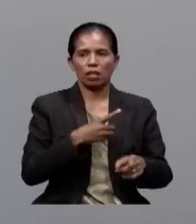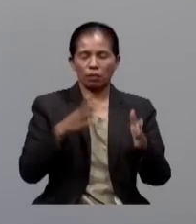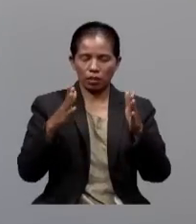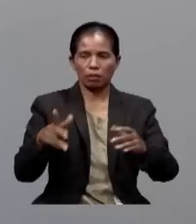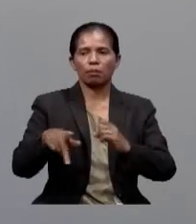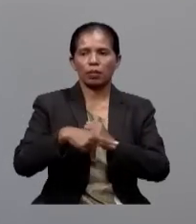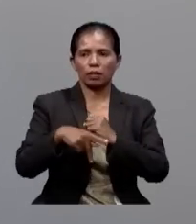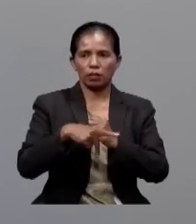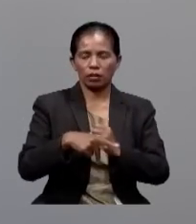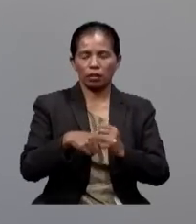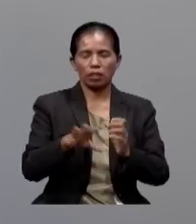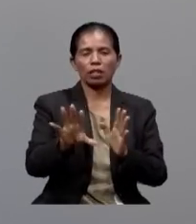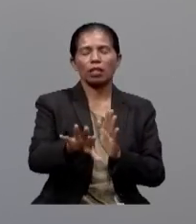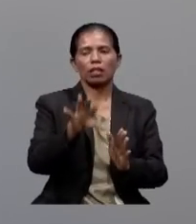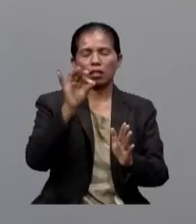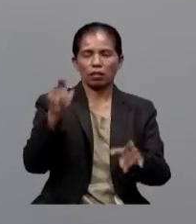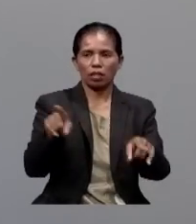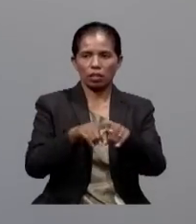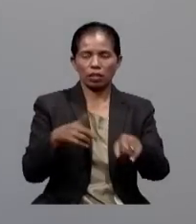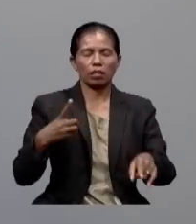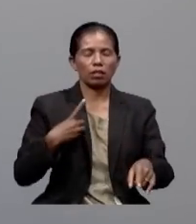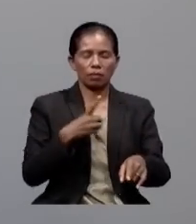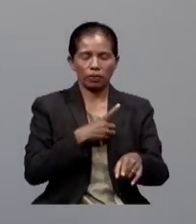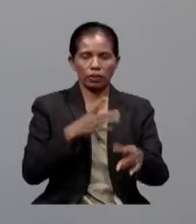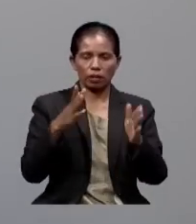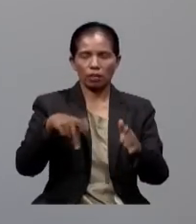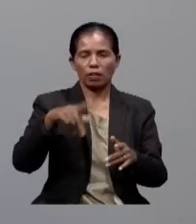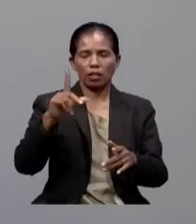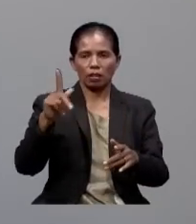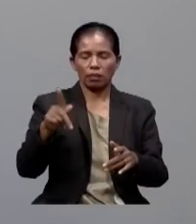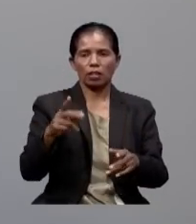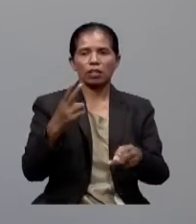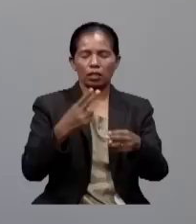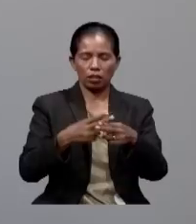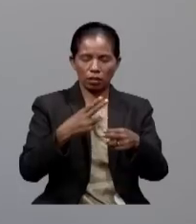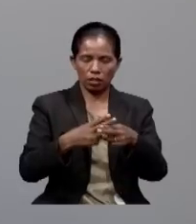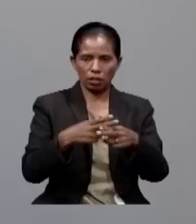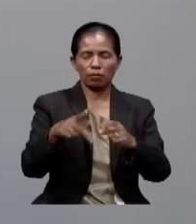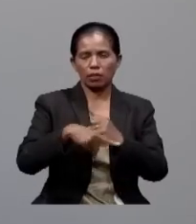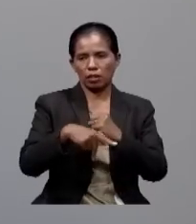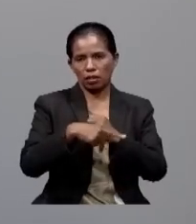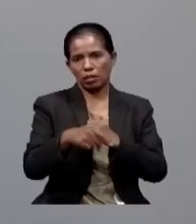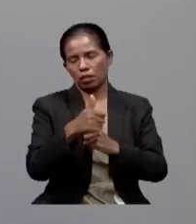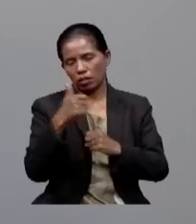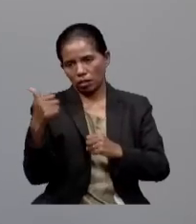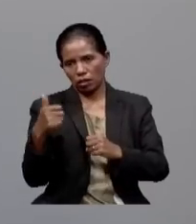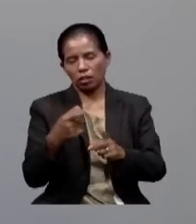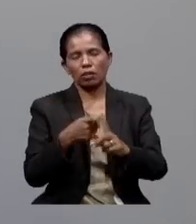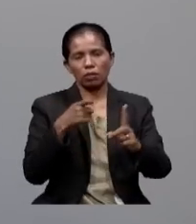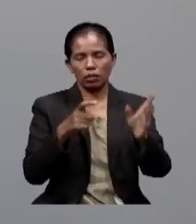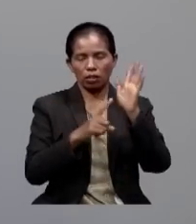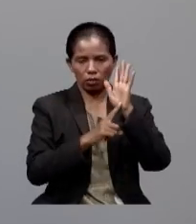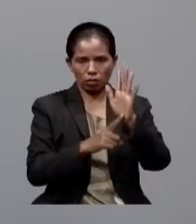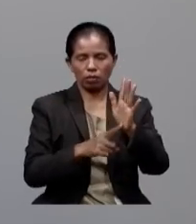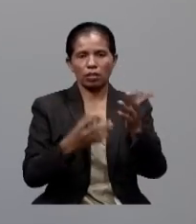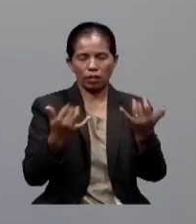né, beca, eleito, tudo deputado efetivo, depois minha bela tá falinara, partido selo, husi, factos né